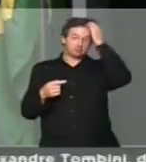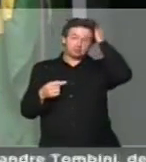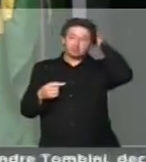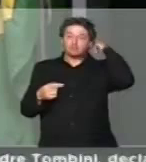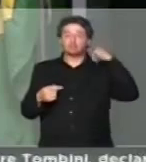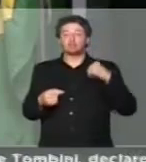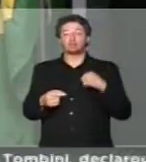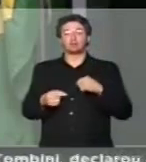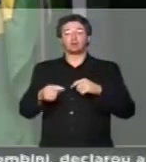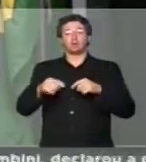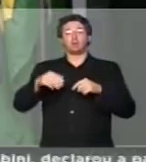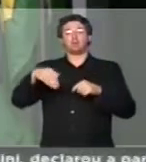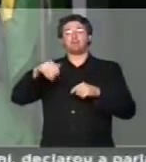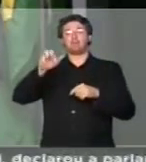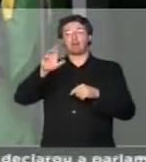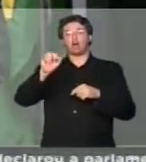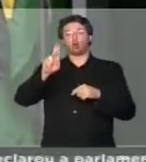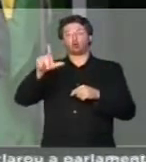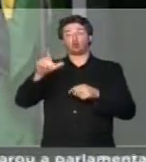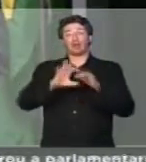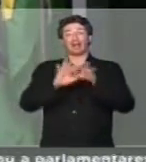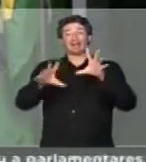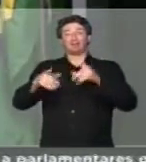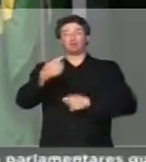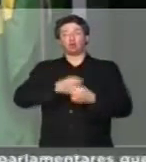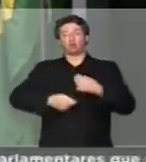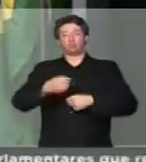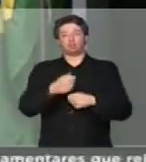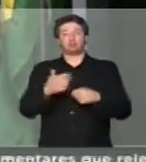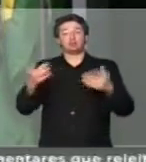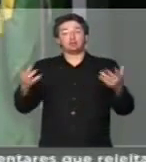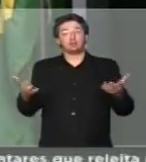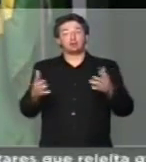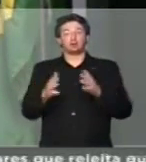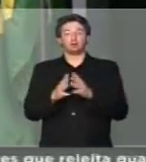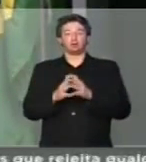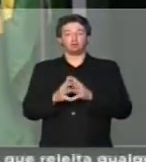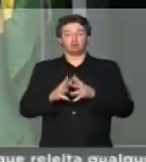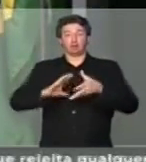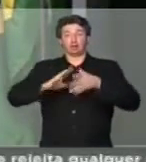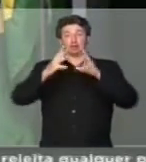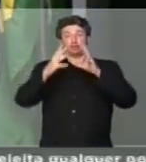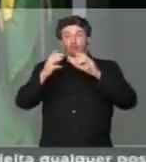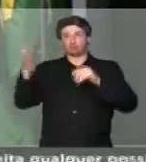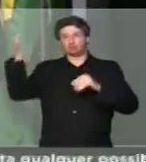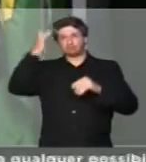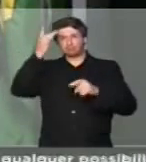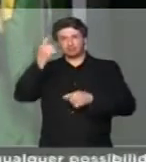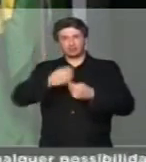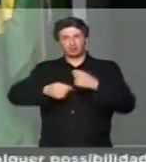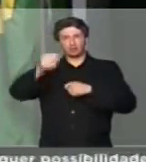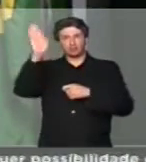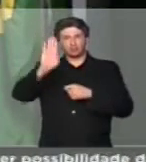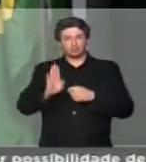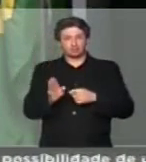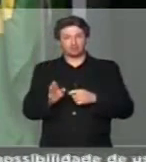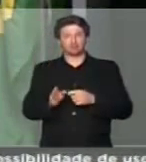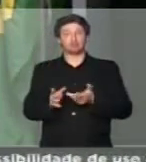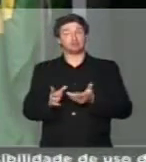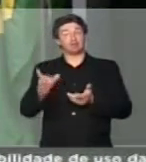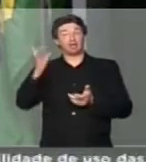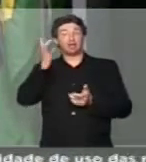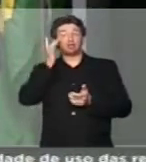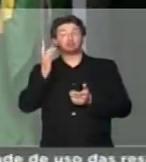do Mercosul como área de livre comércio, enfim, as matérias de reforma, de modernização da economia brasileira, que